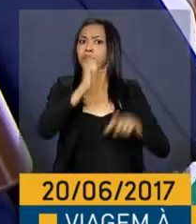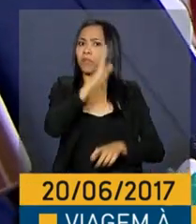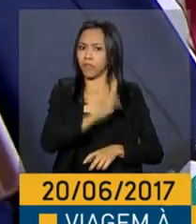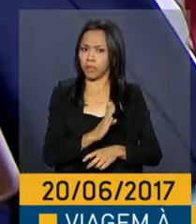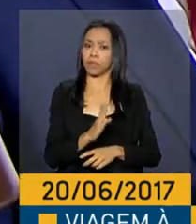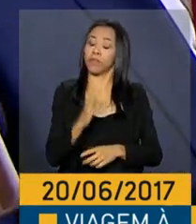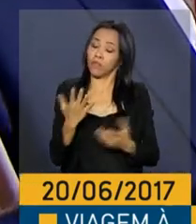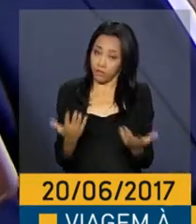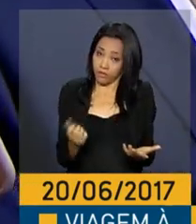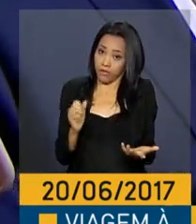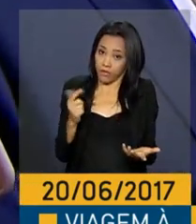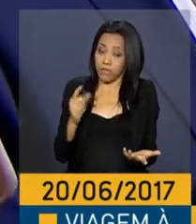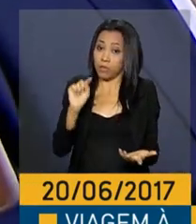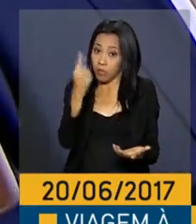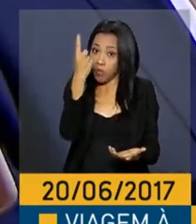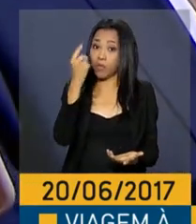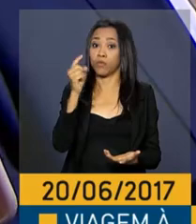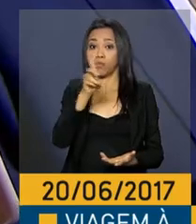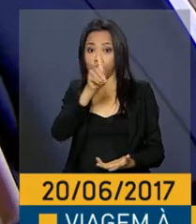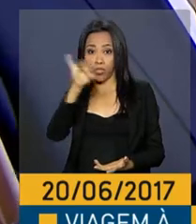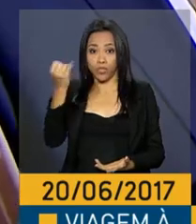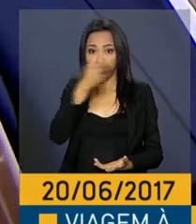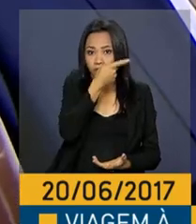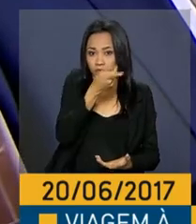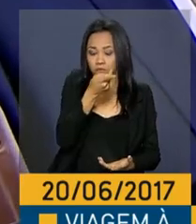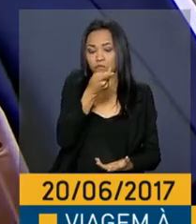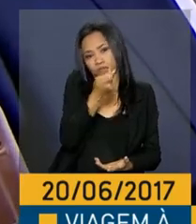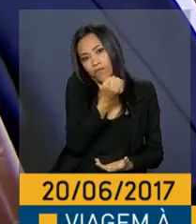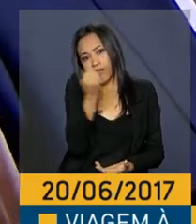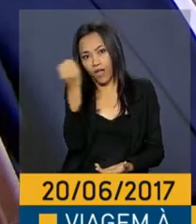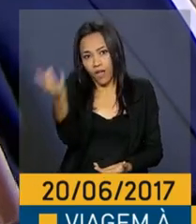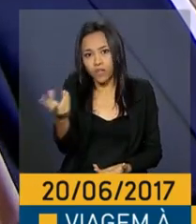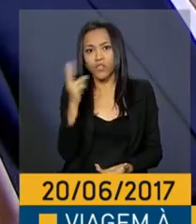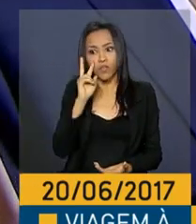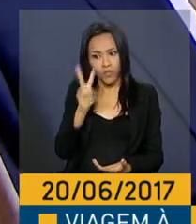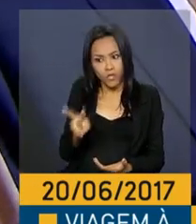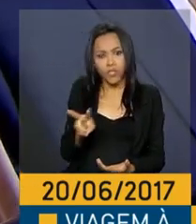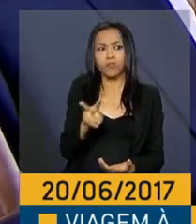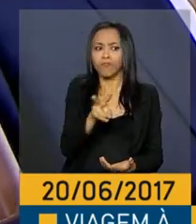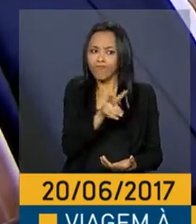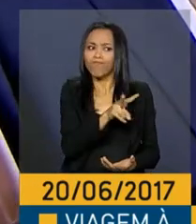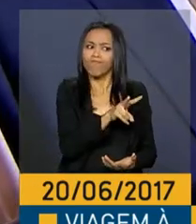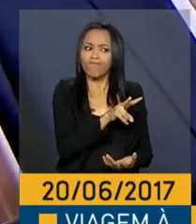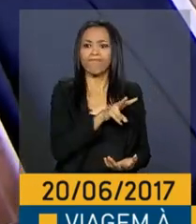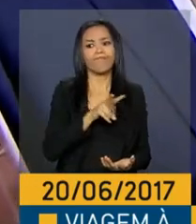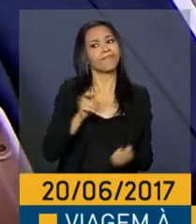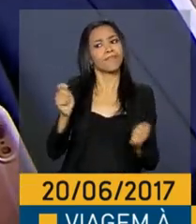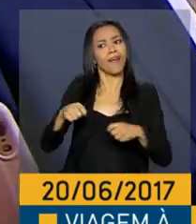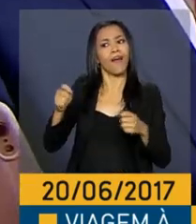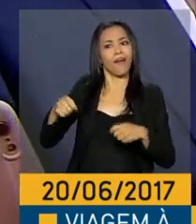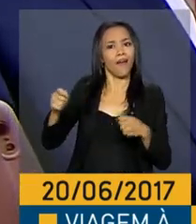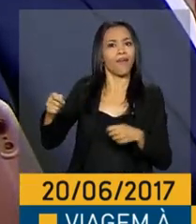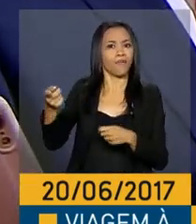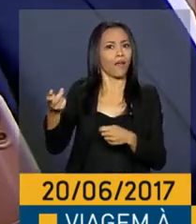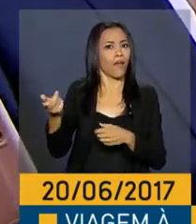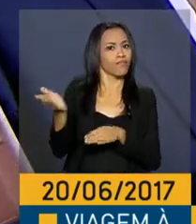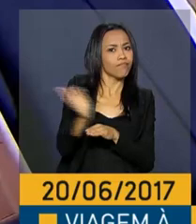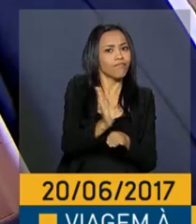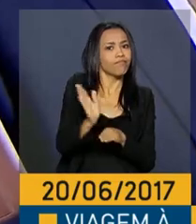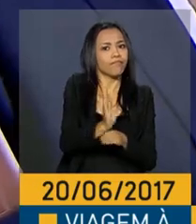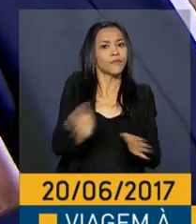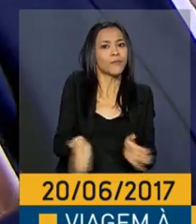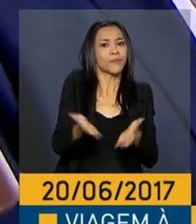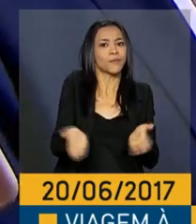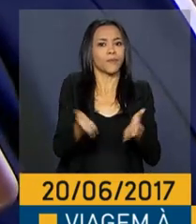primeiro dia da viagem aqui a Moscou, eu já vejo resultados muito saudáveis para a nossa economia, especialmente porque